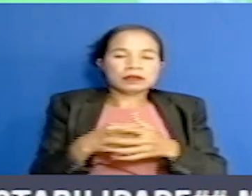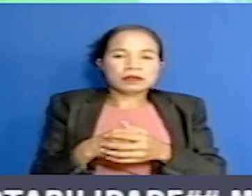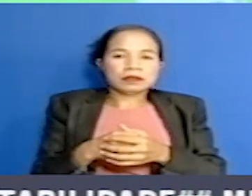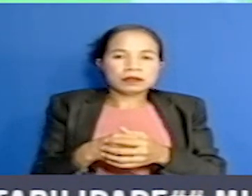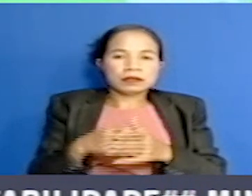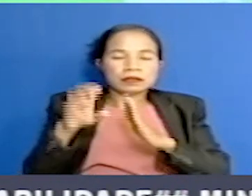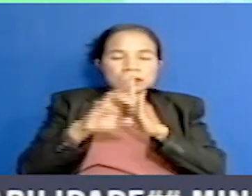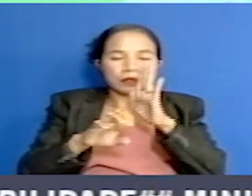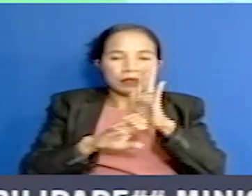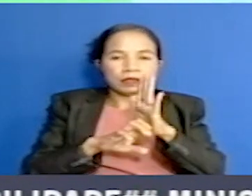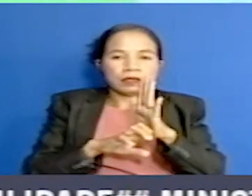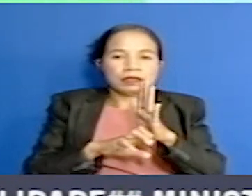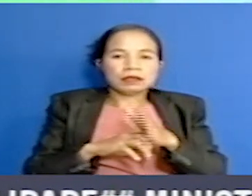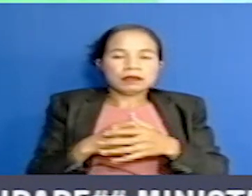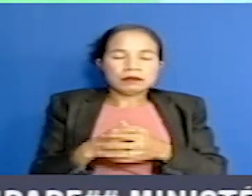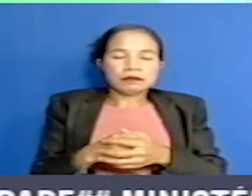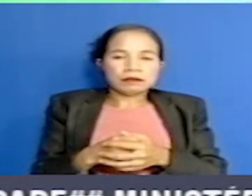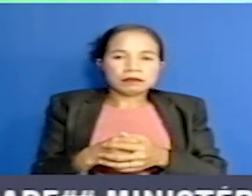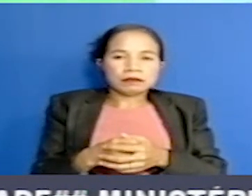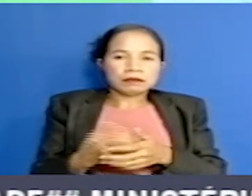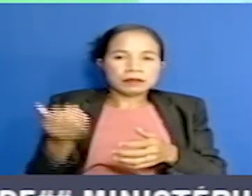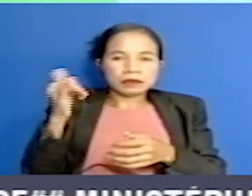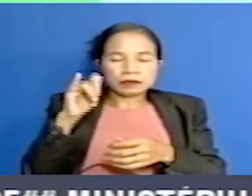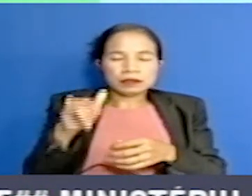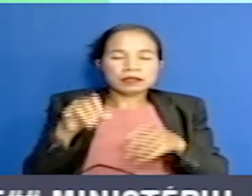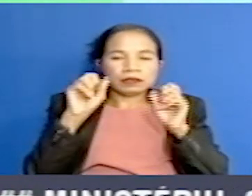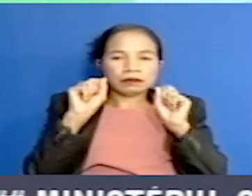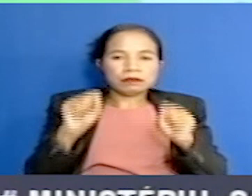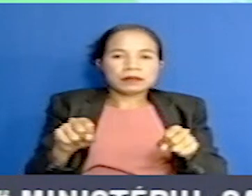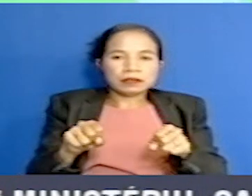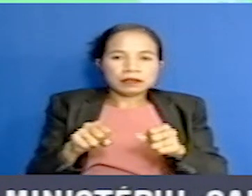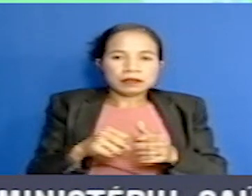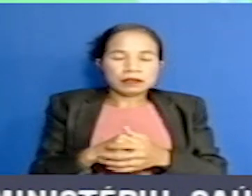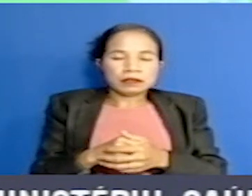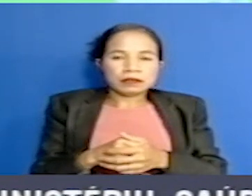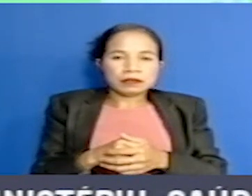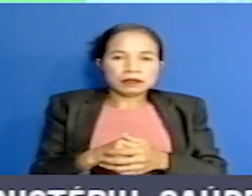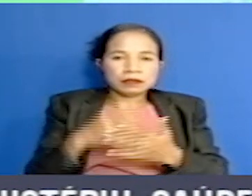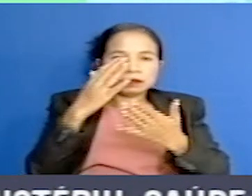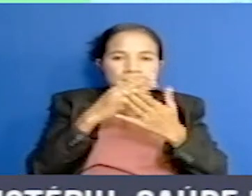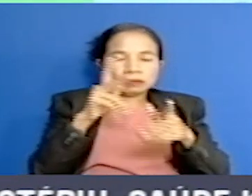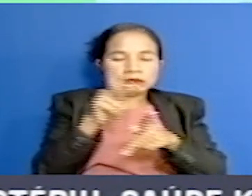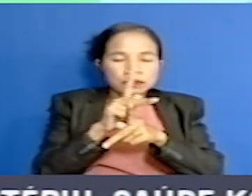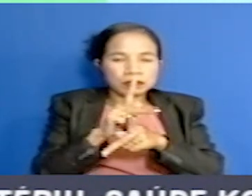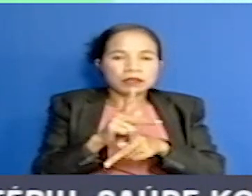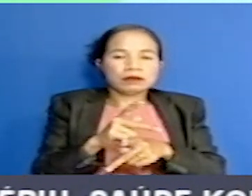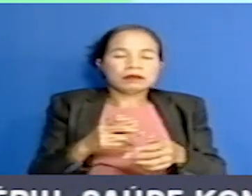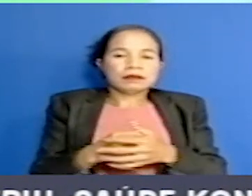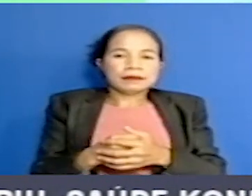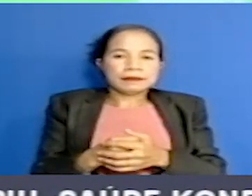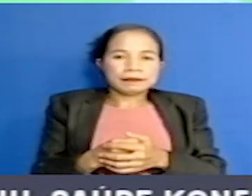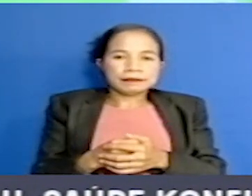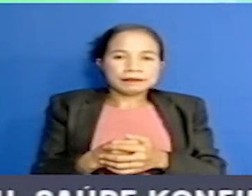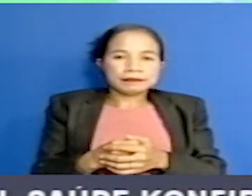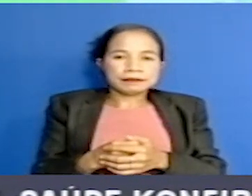de Estado permanentemente vacina, a torcida bele assegura a sirenia sustentabilidade